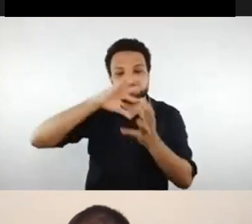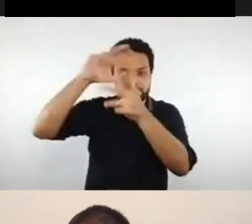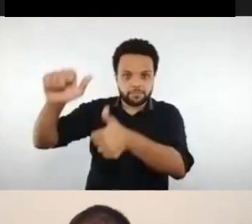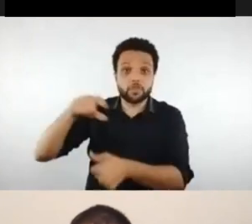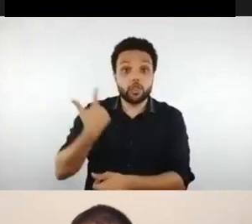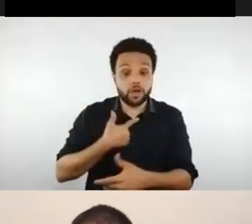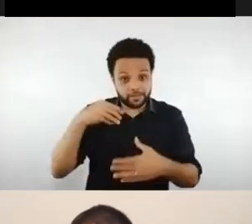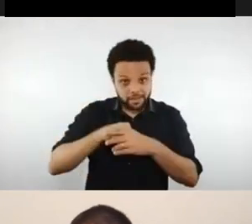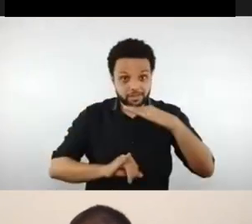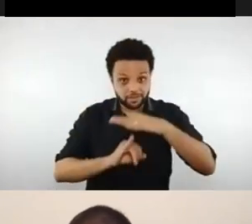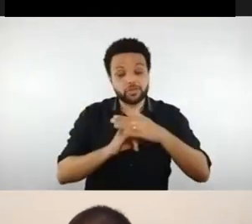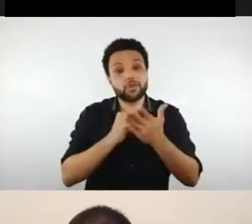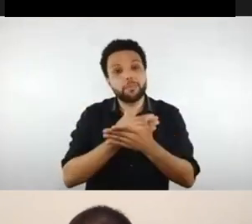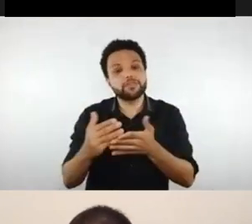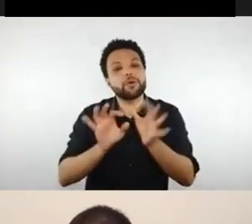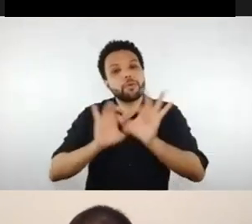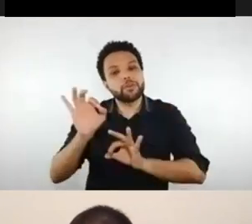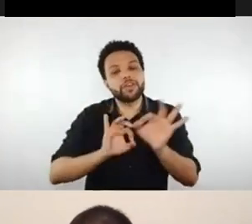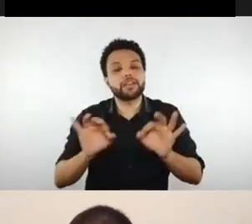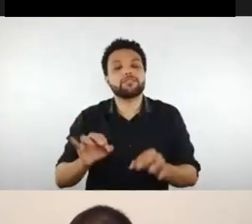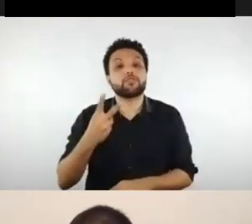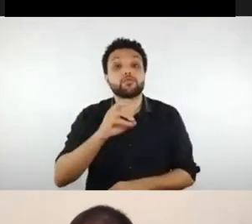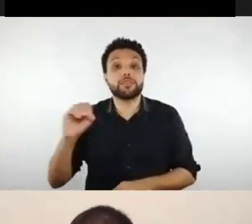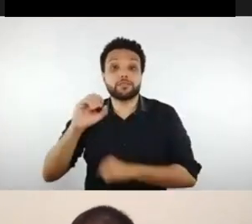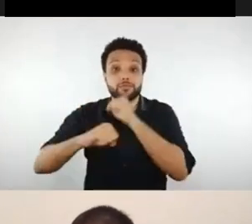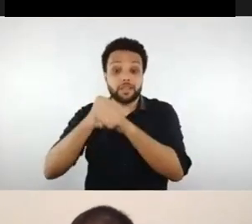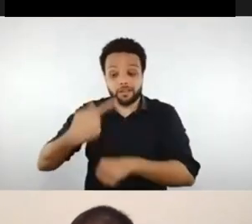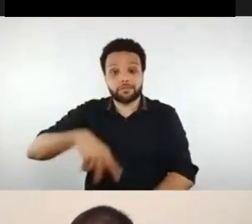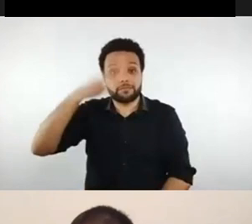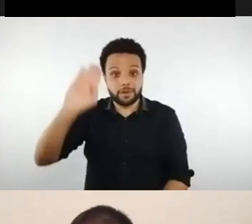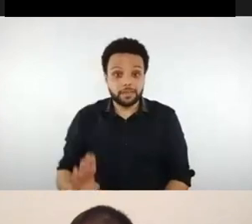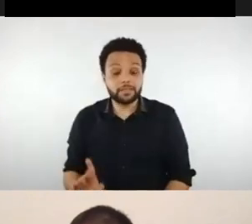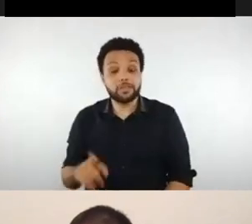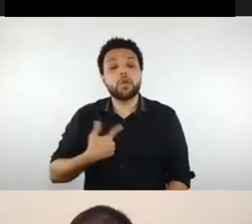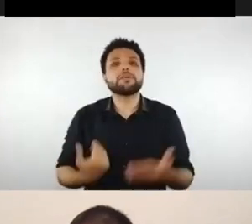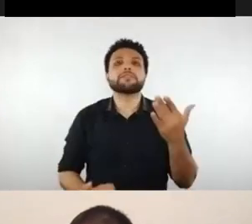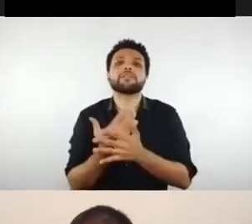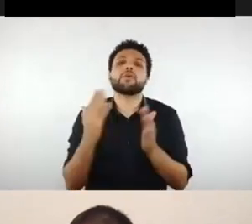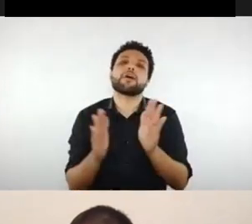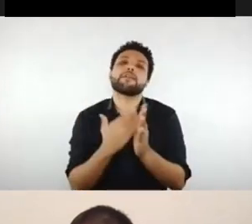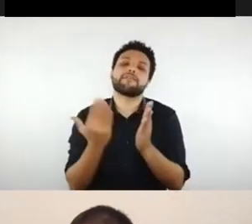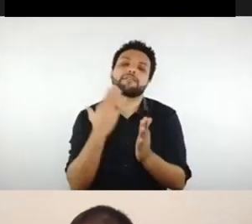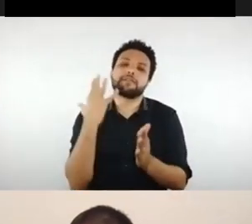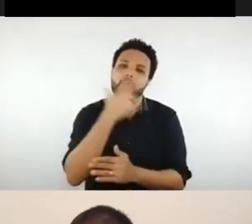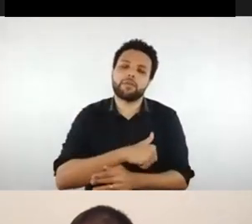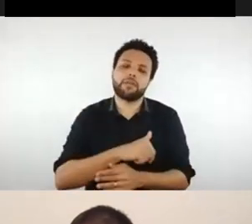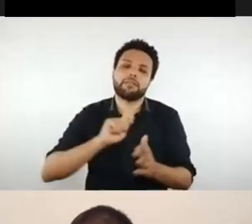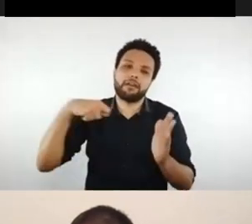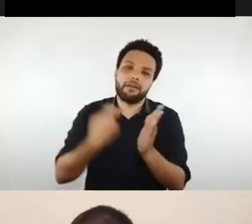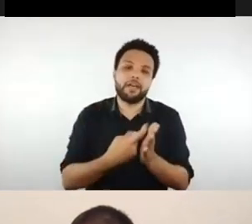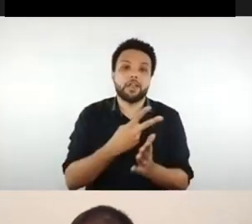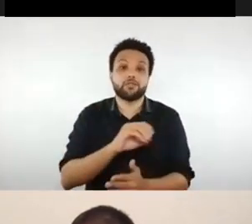projeto sobre o bicentenário e criamos uma bela revista chamada 200, ou seja, 200 anos do Brasil. Essa revista ficou